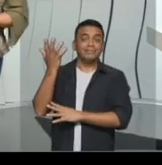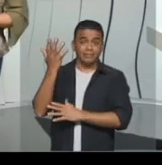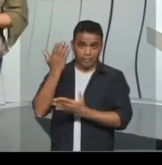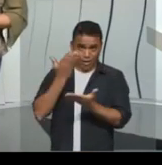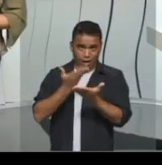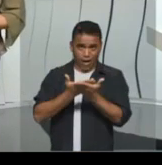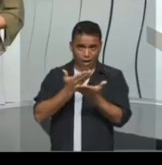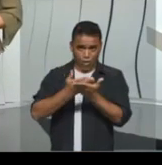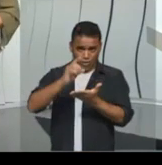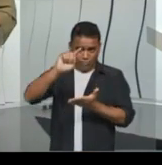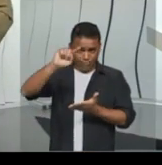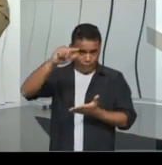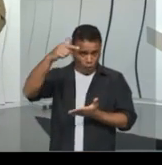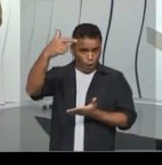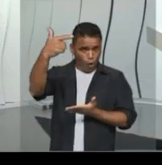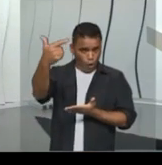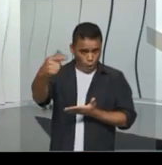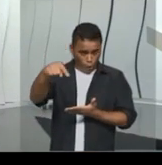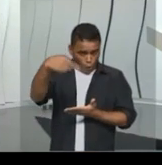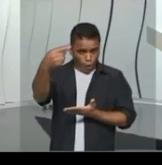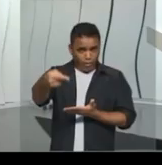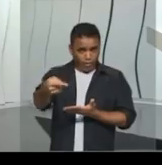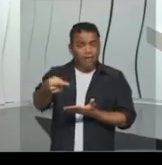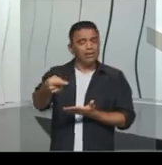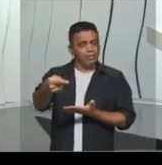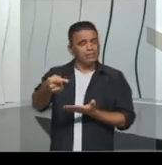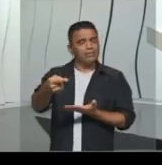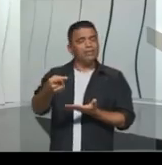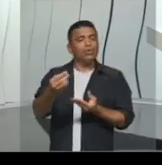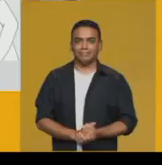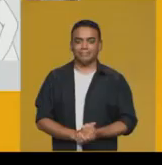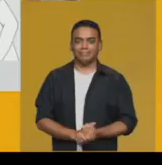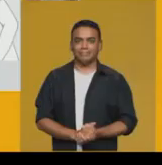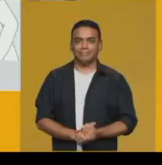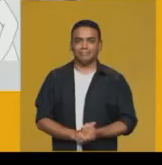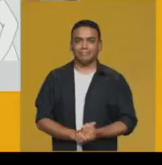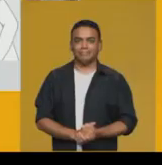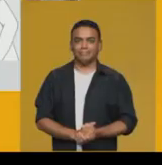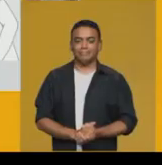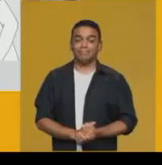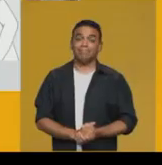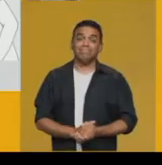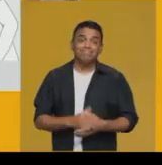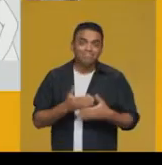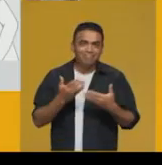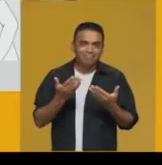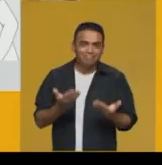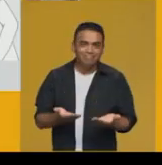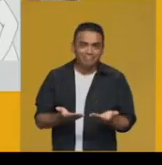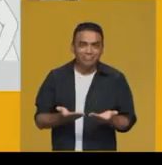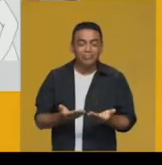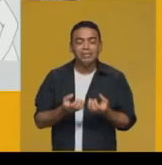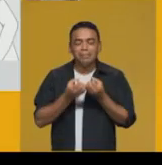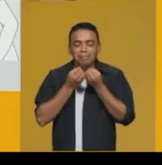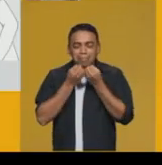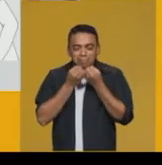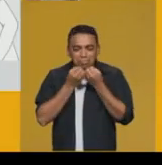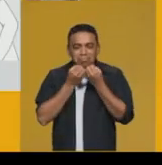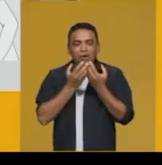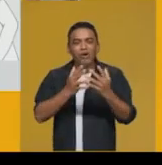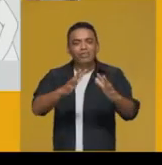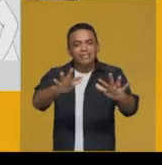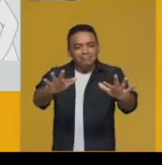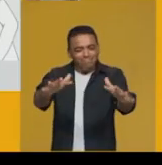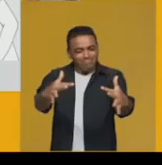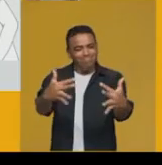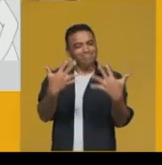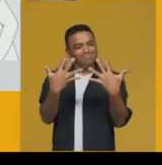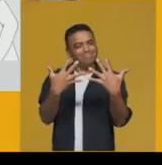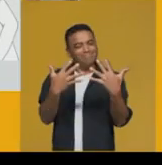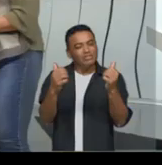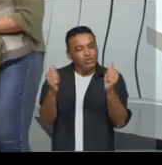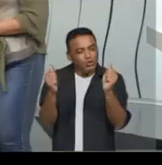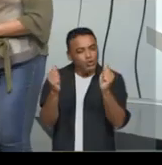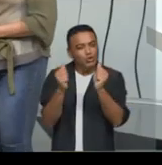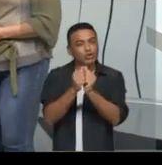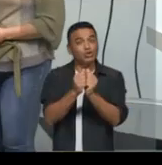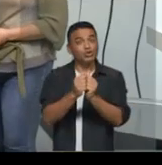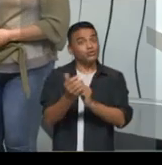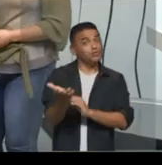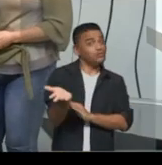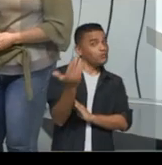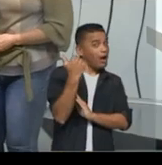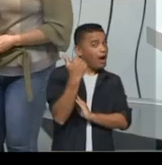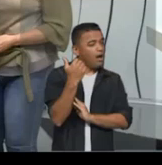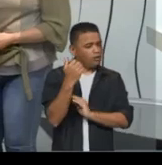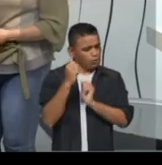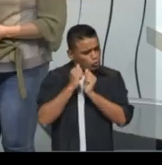aula, traremos a dispersão da luz. Então, que bom que estão todos aqui. Vamos